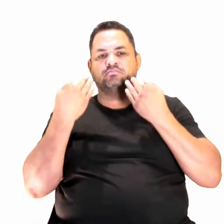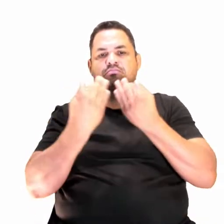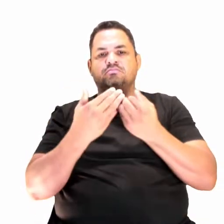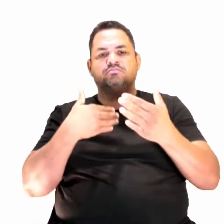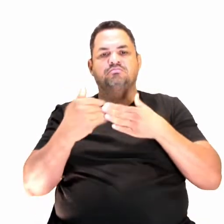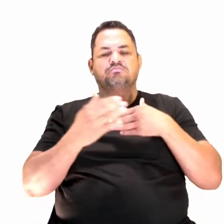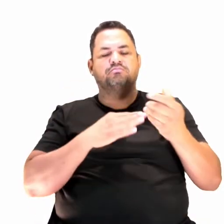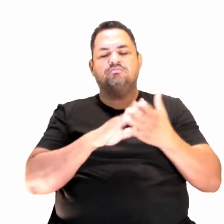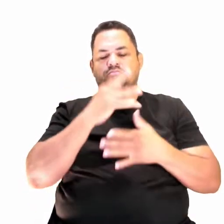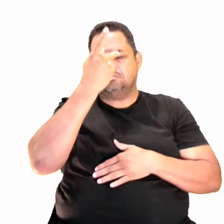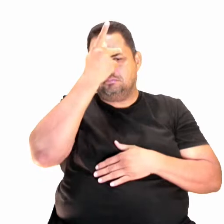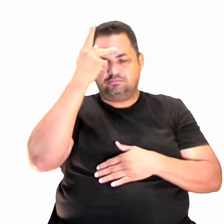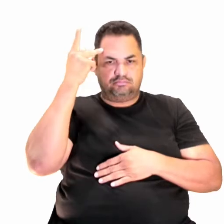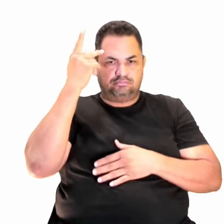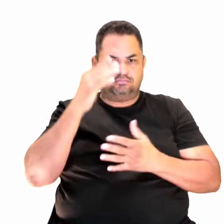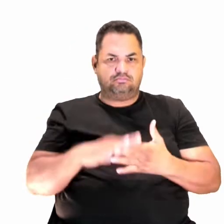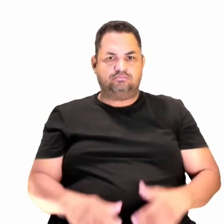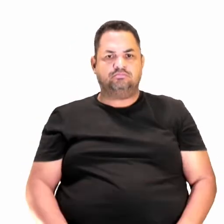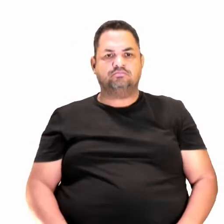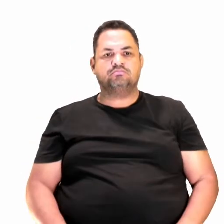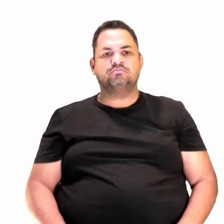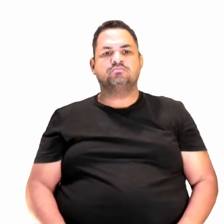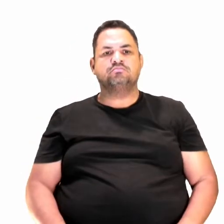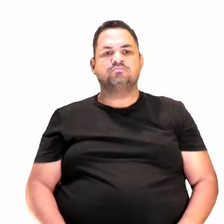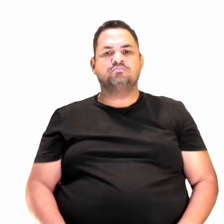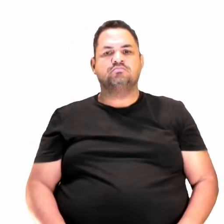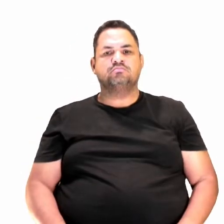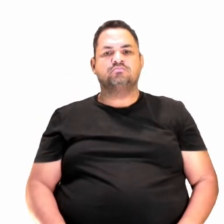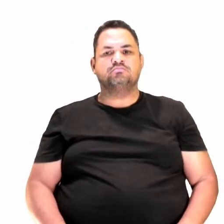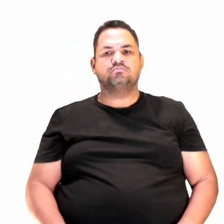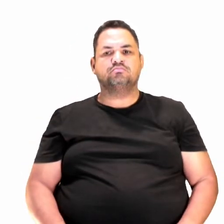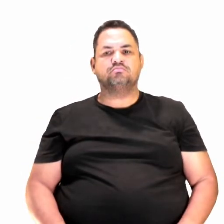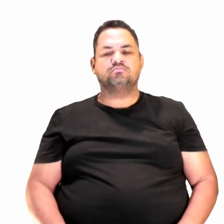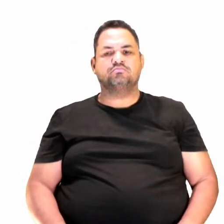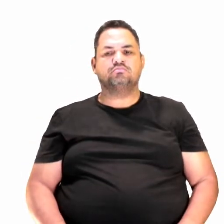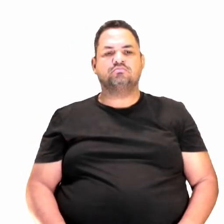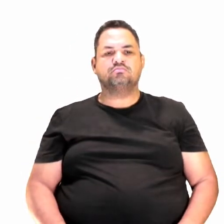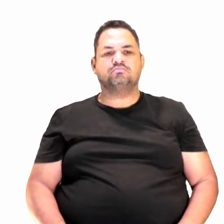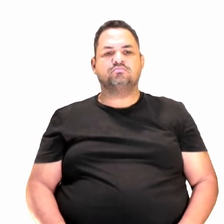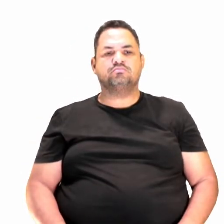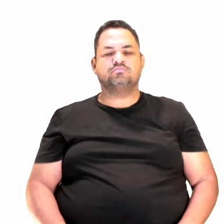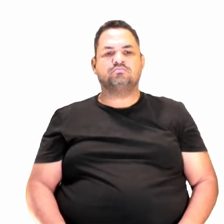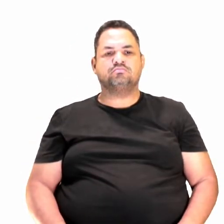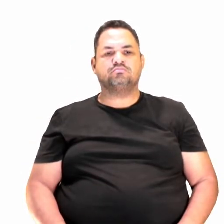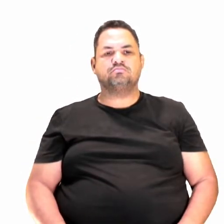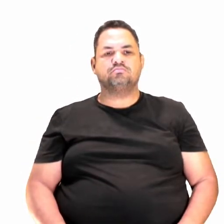qualquer tipo de pessoa. Então aqui nessa parte a gente está falando que pode ser amigos, parentes,